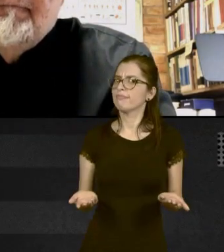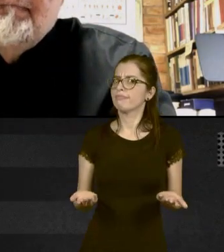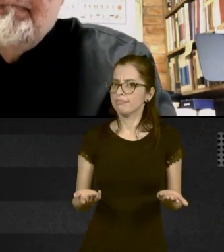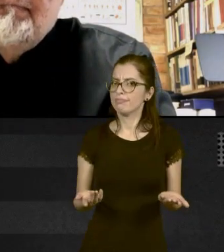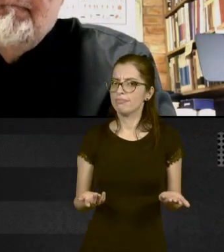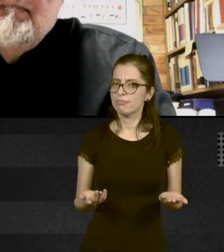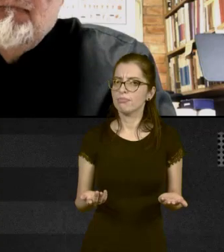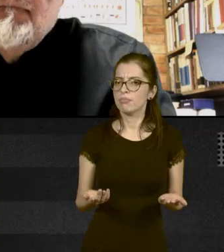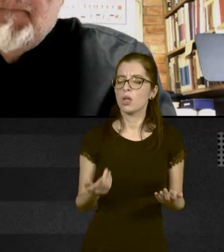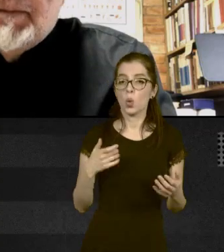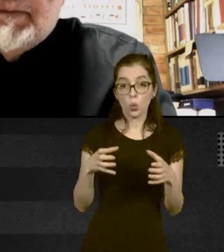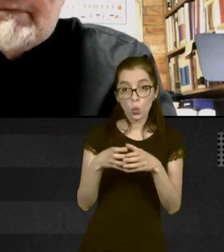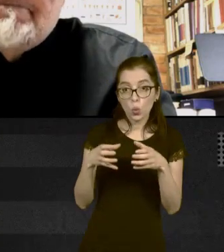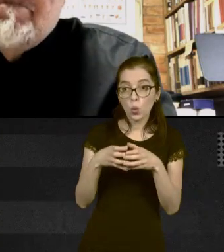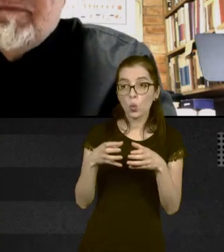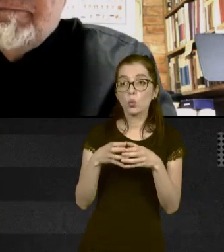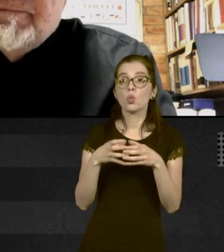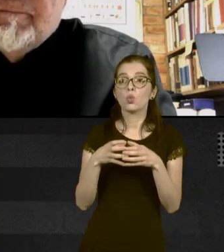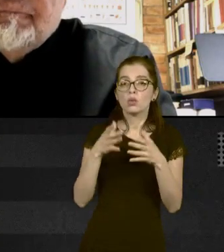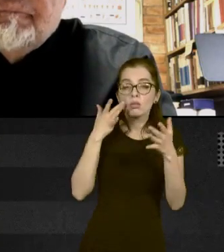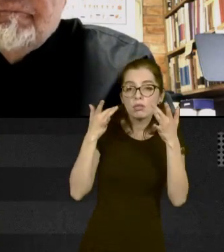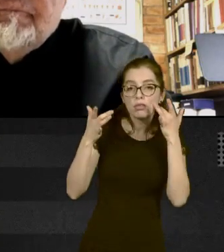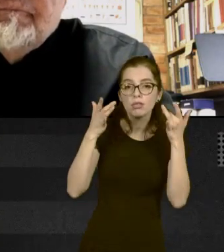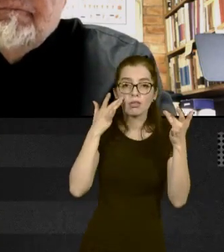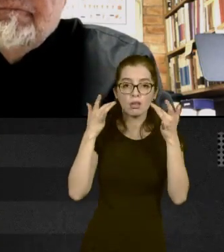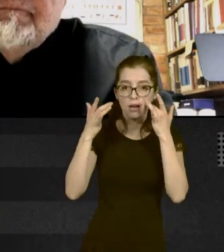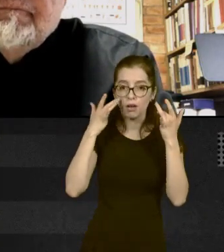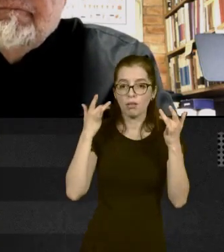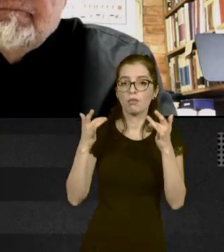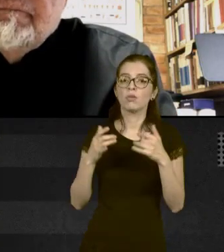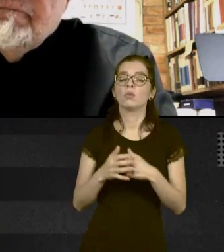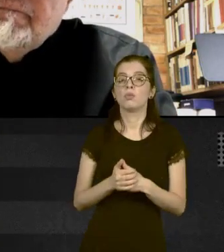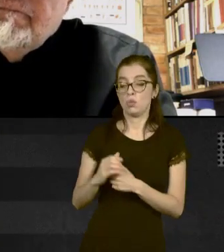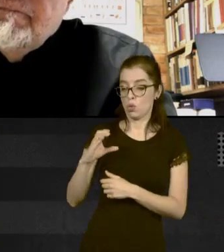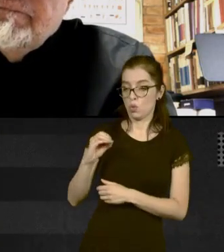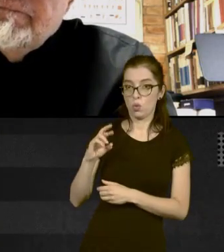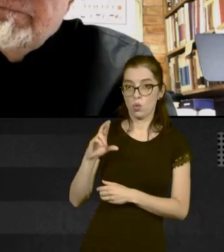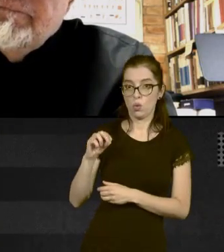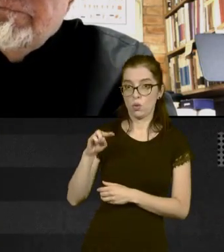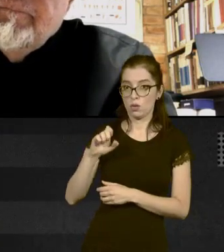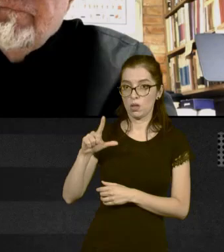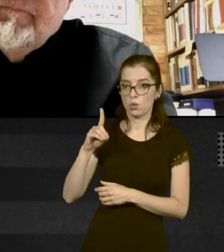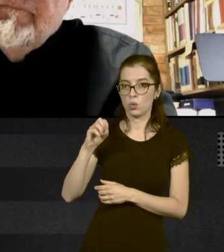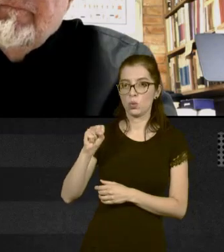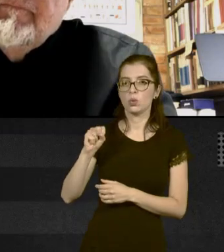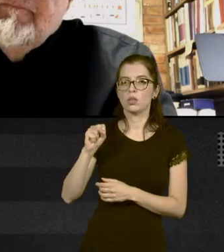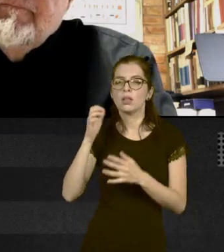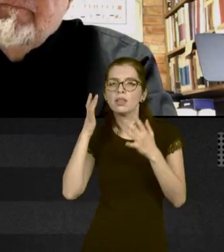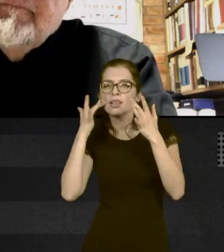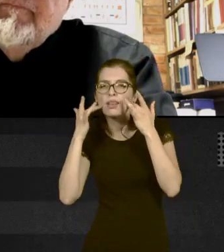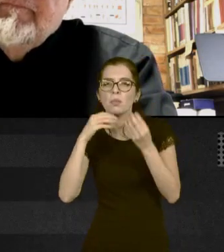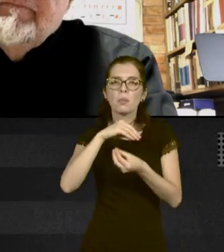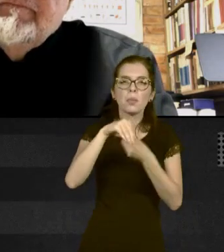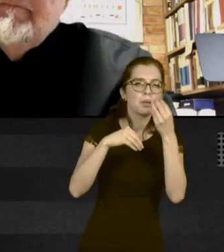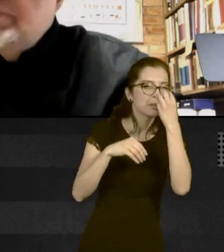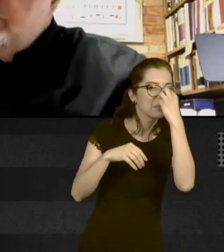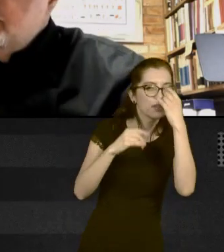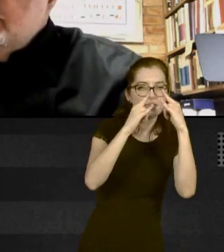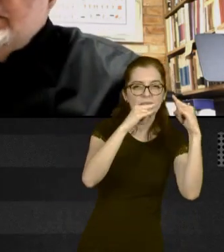Ulisses ali, nós, uma companhia amadora, mas de gigante qualidade já, isso por conta do Ulisses, evidente.